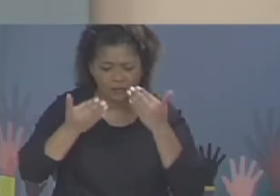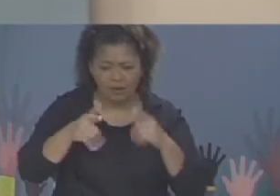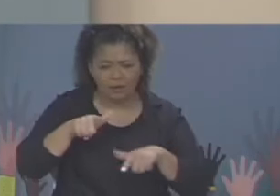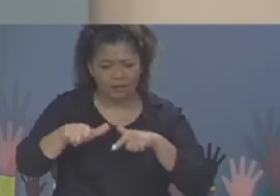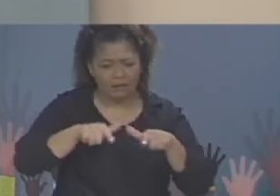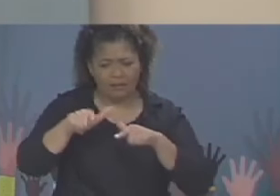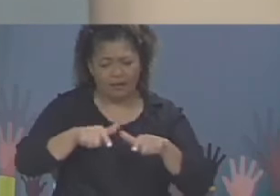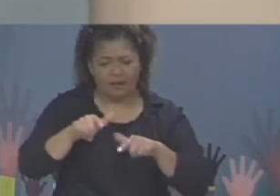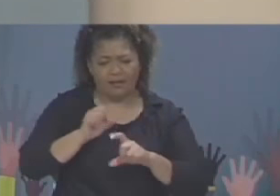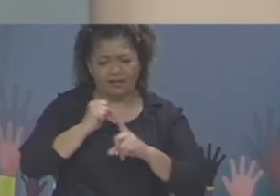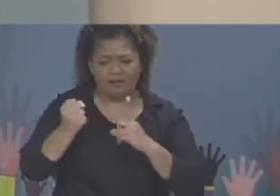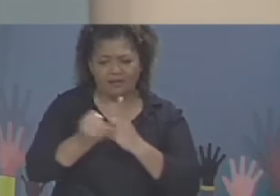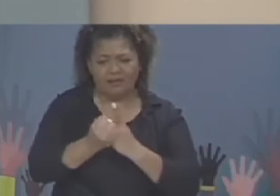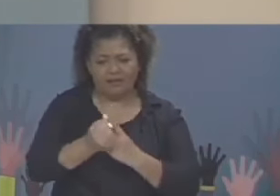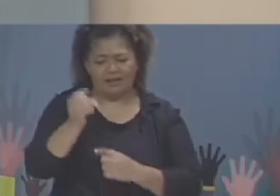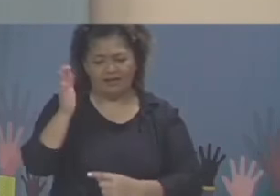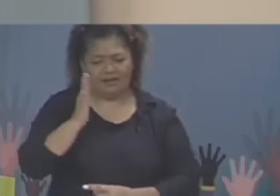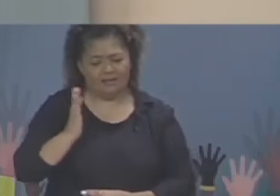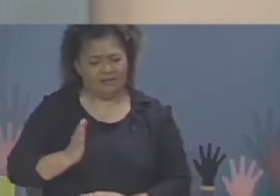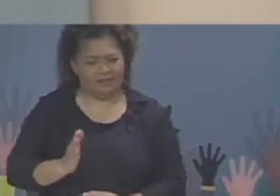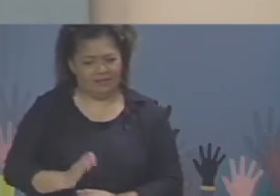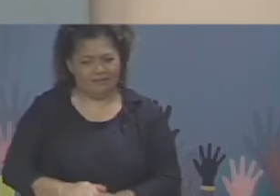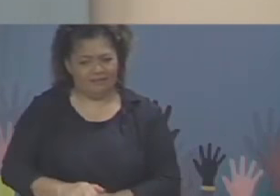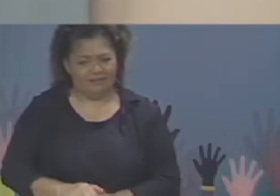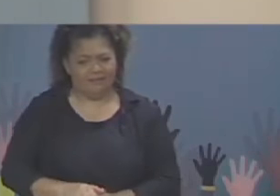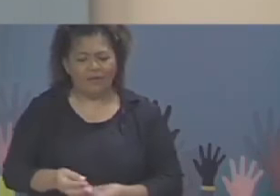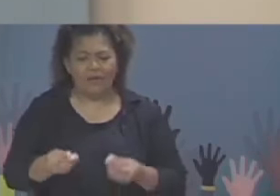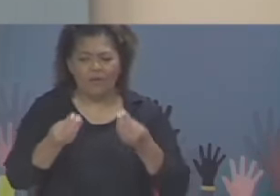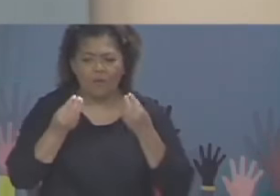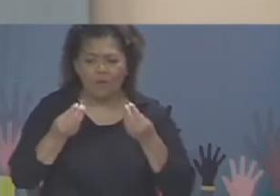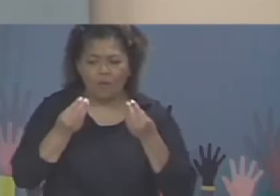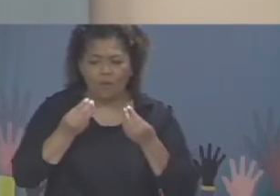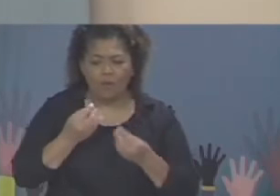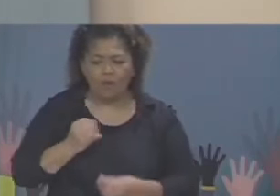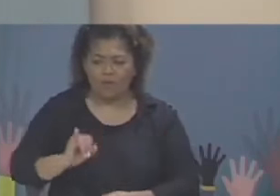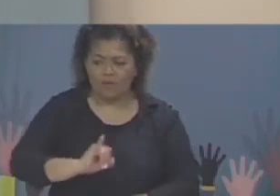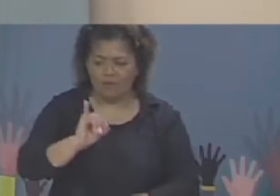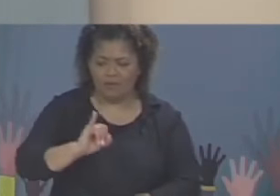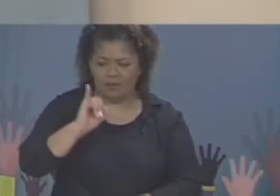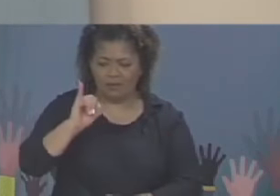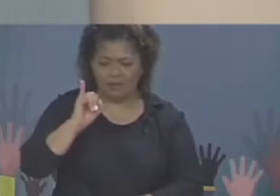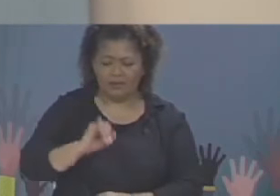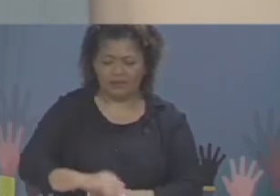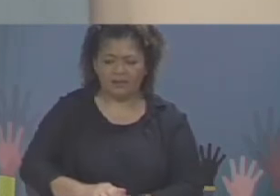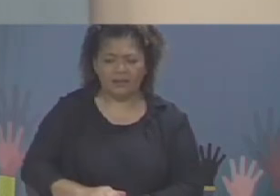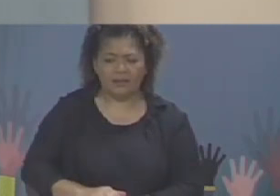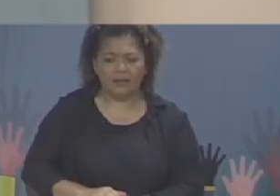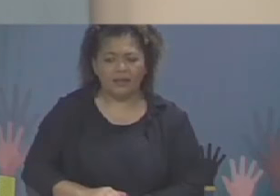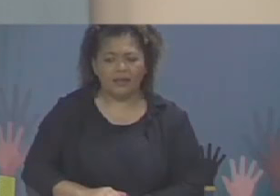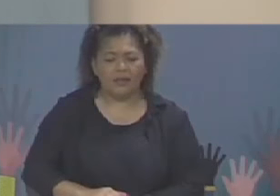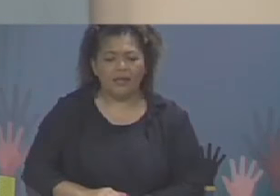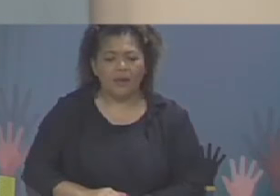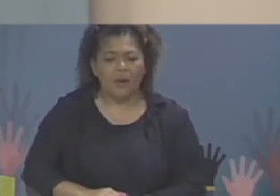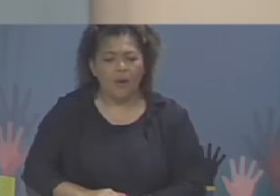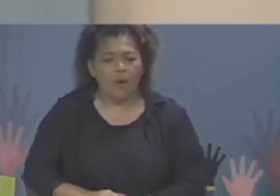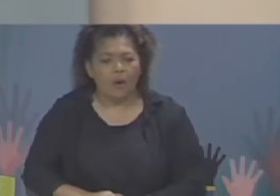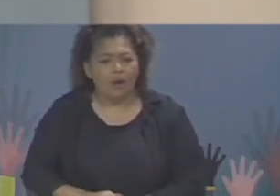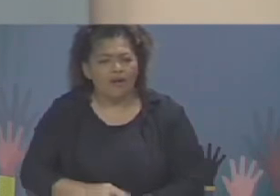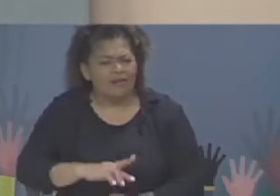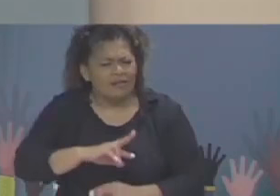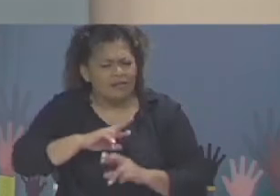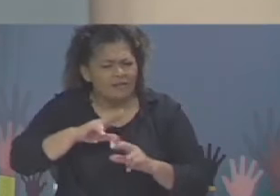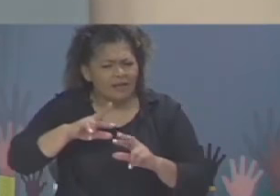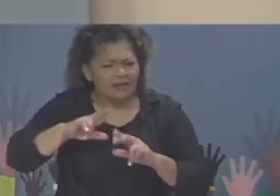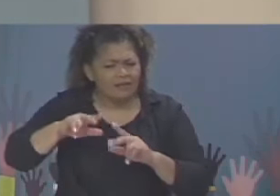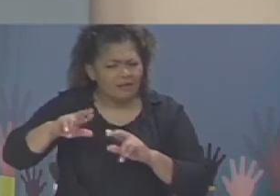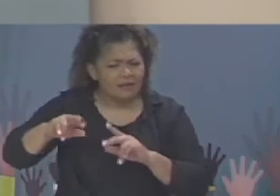números mostram a robustez da nossa categoria, robustez numérica em relação à frequência absoluta, de outro lado, uma curiosidade, o Brasil é um dos países, é o segundo,